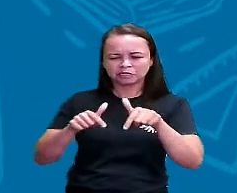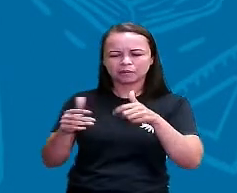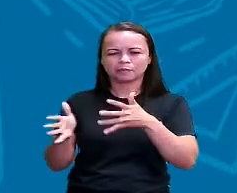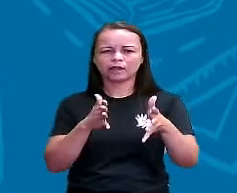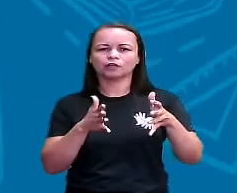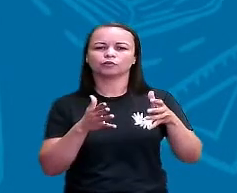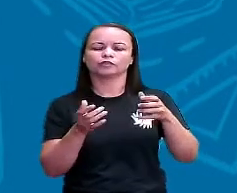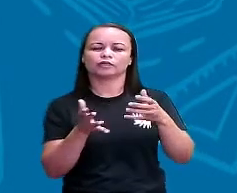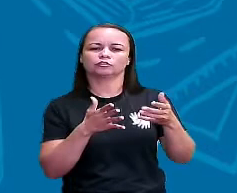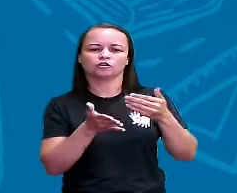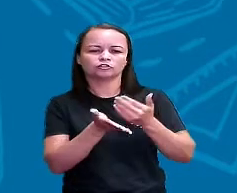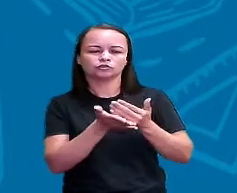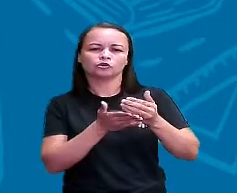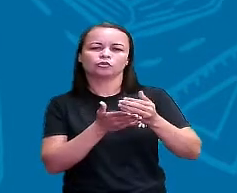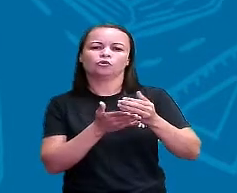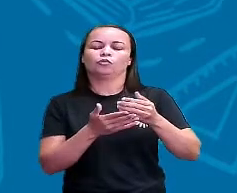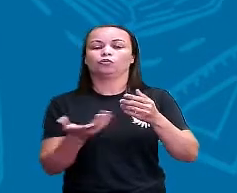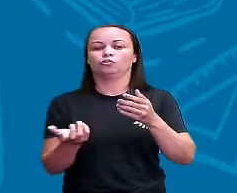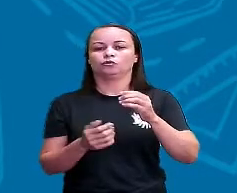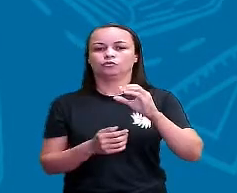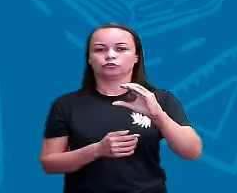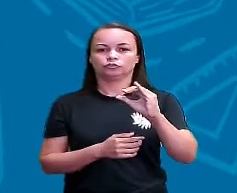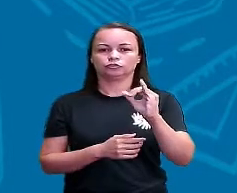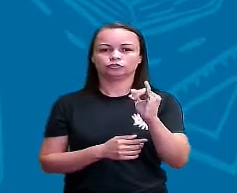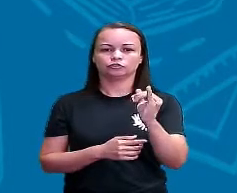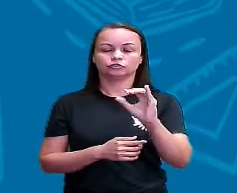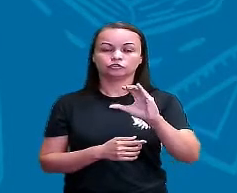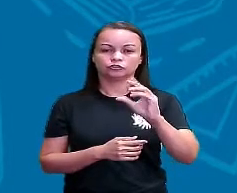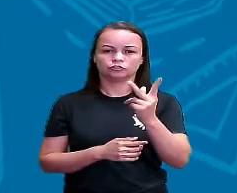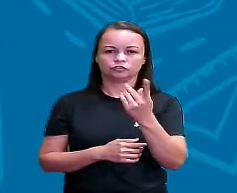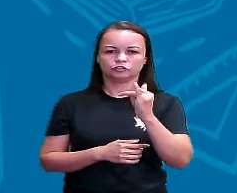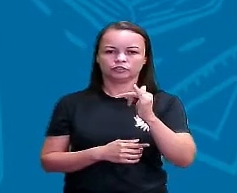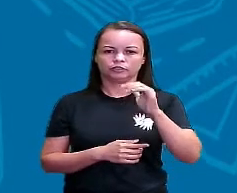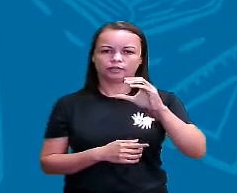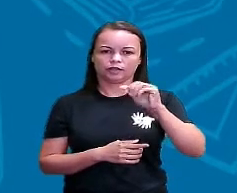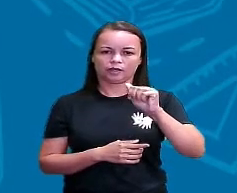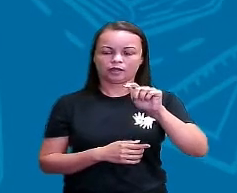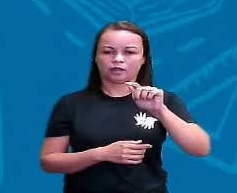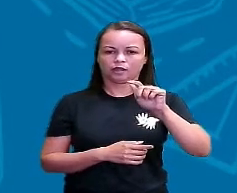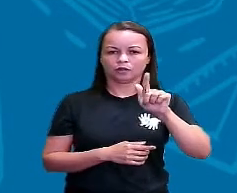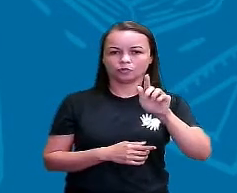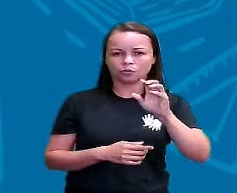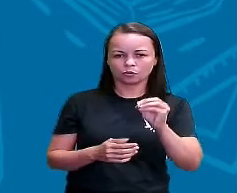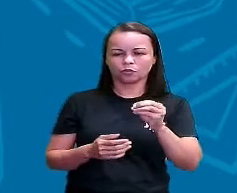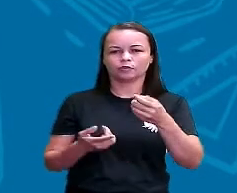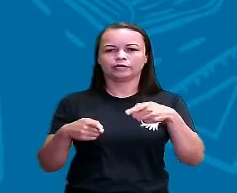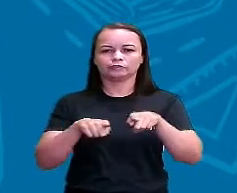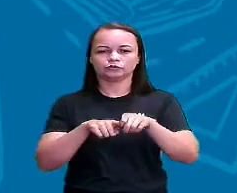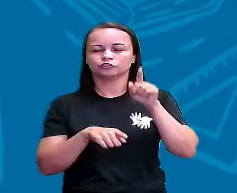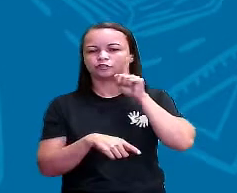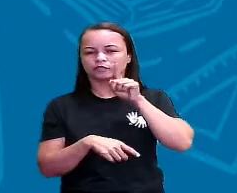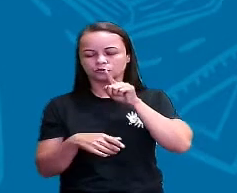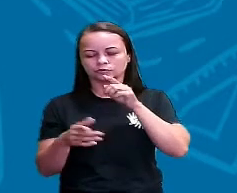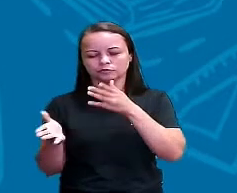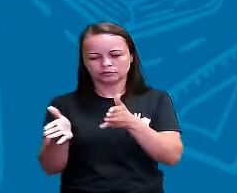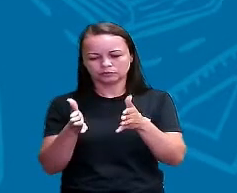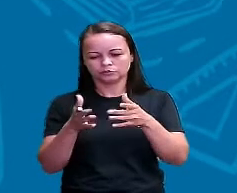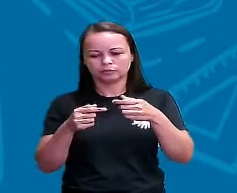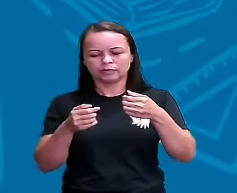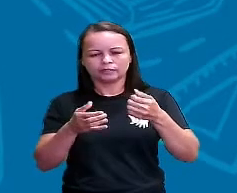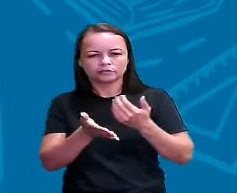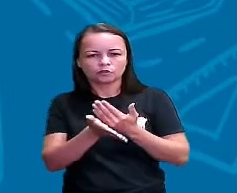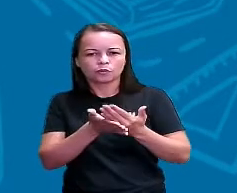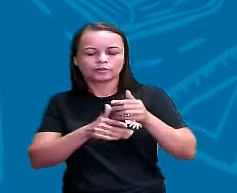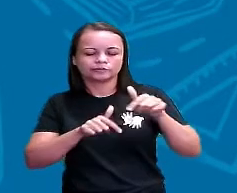cidade de Chicago, nos Estados Unidos, no final do século XIX. Esses movimentos trabalhistas haviam surgido